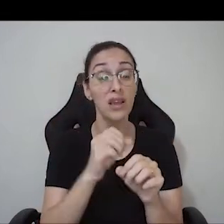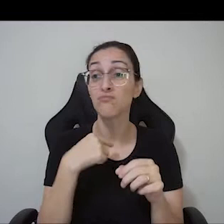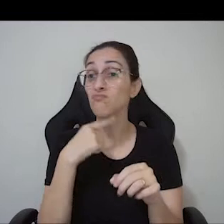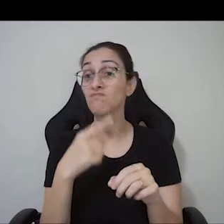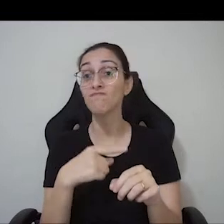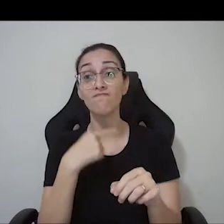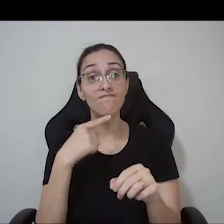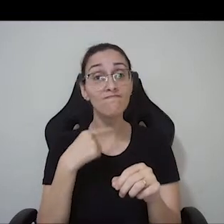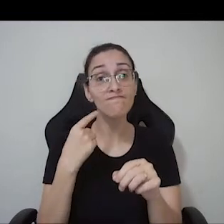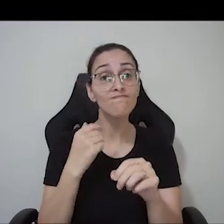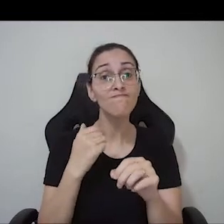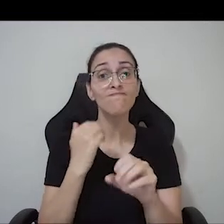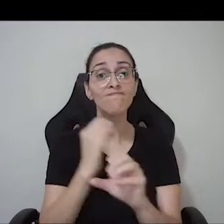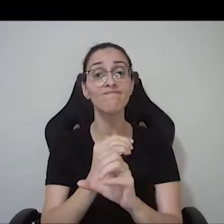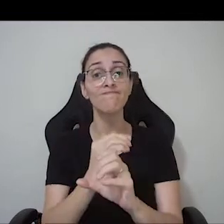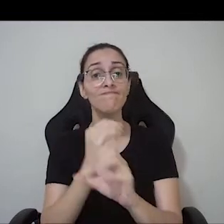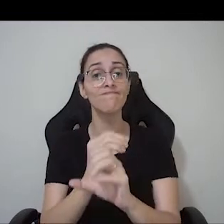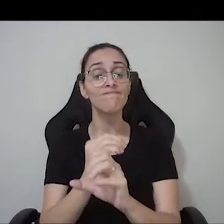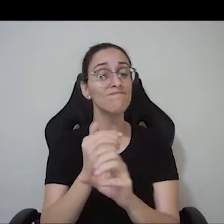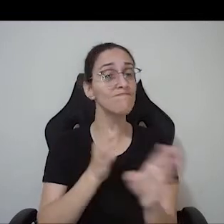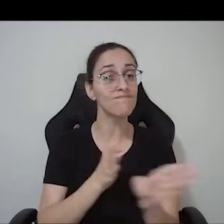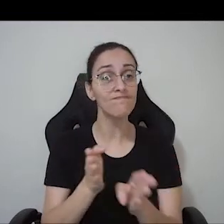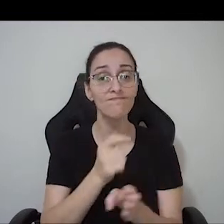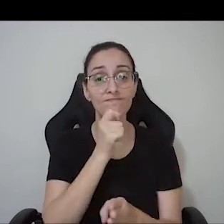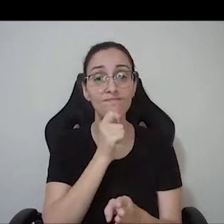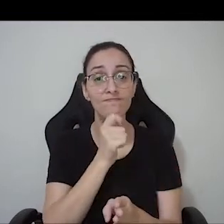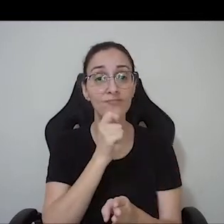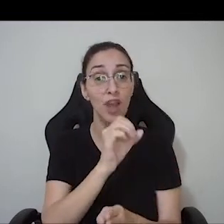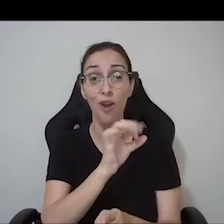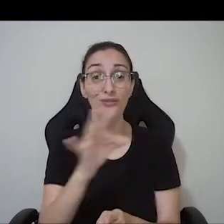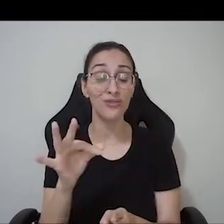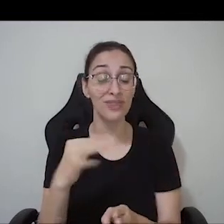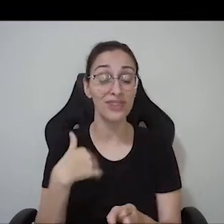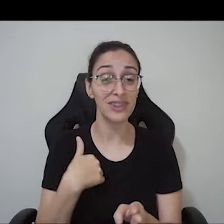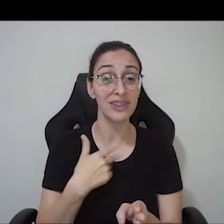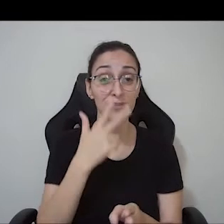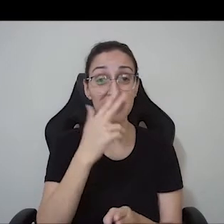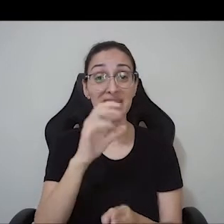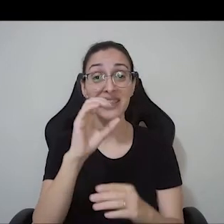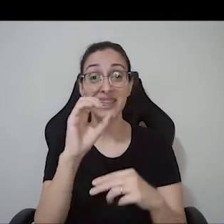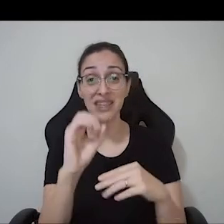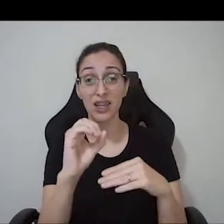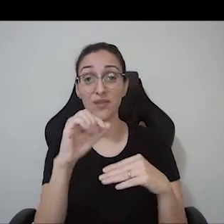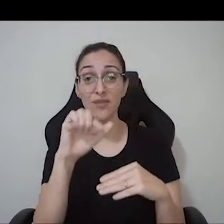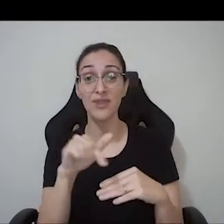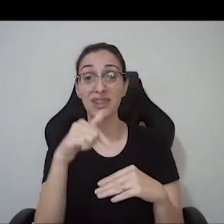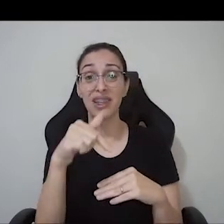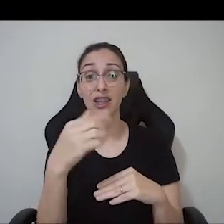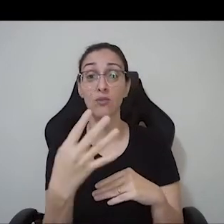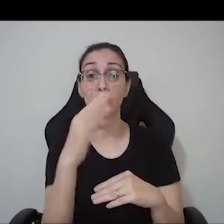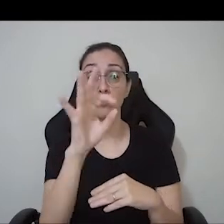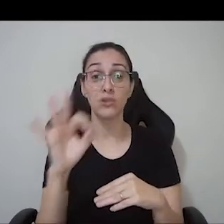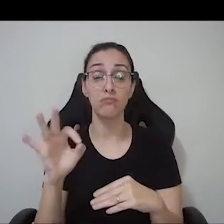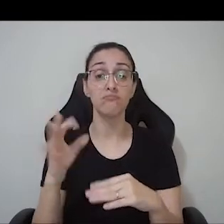gente. Só o menos 1% significa que 0,74 deles foram